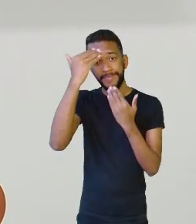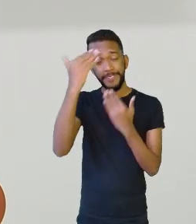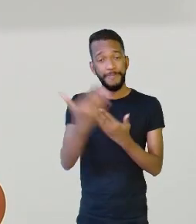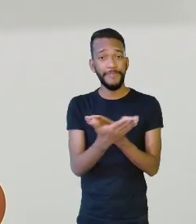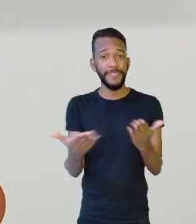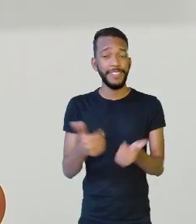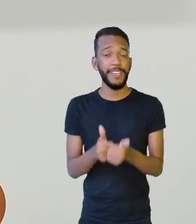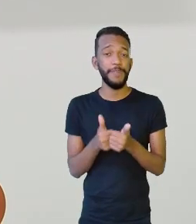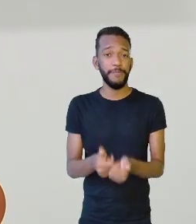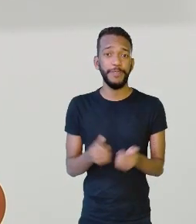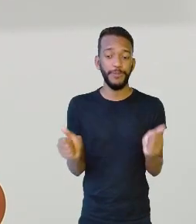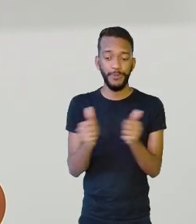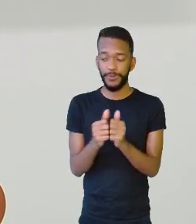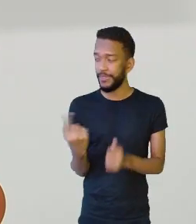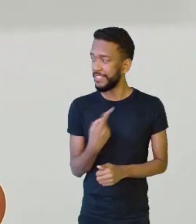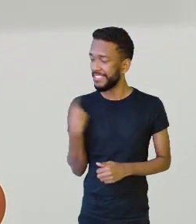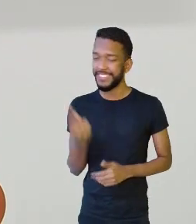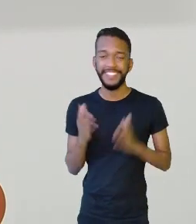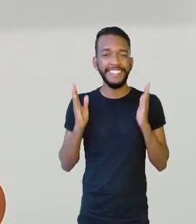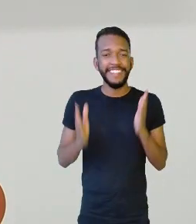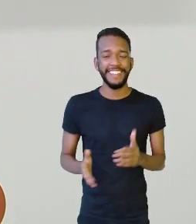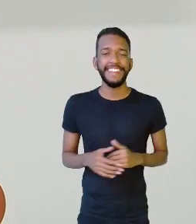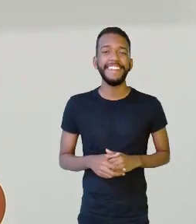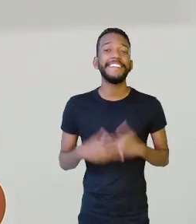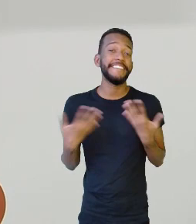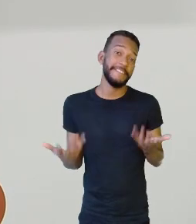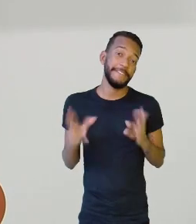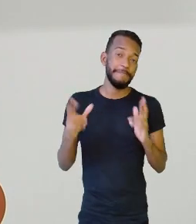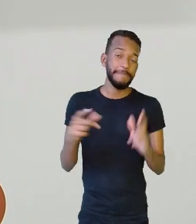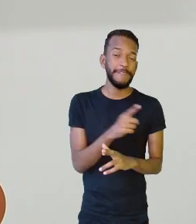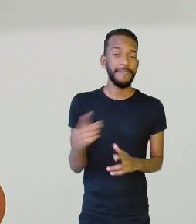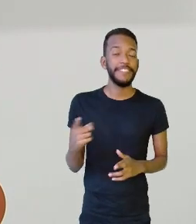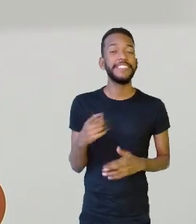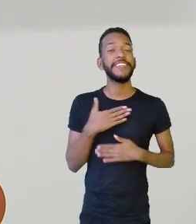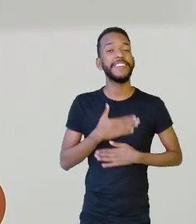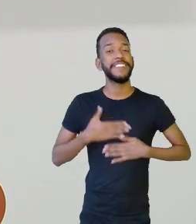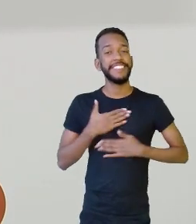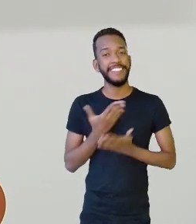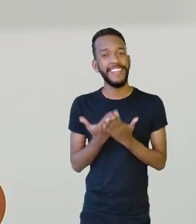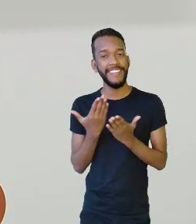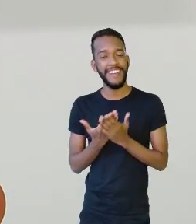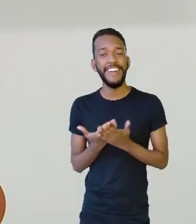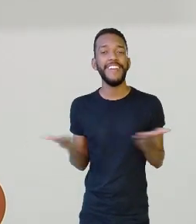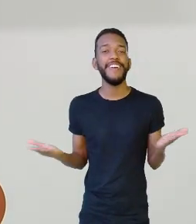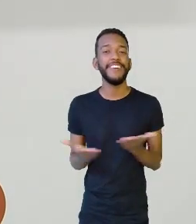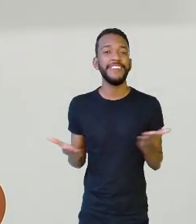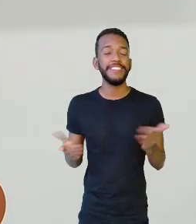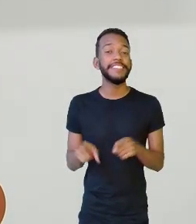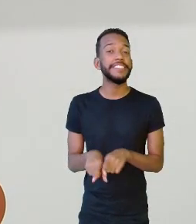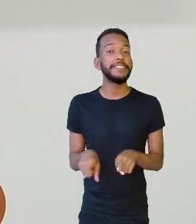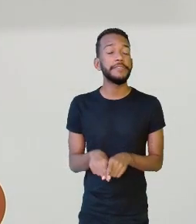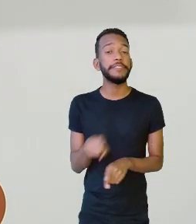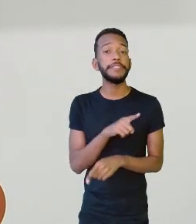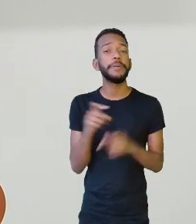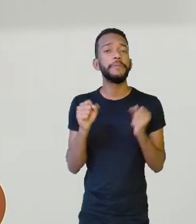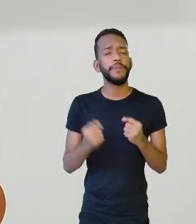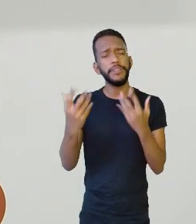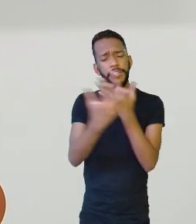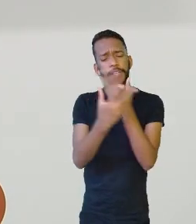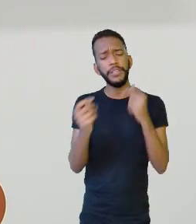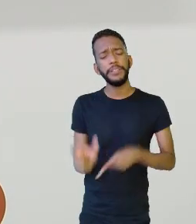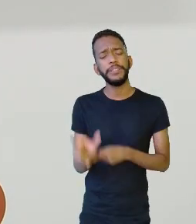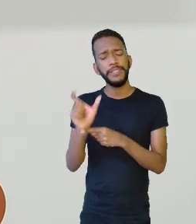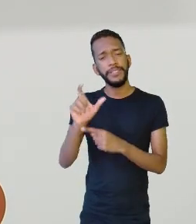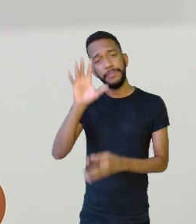pela companhia de vocês, tá bom? Espero que vocês tenham gostado da nossa aula de hoje e que vocês possam esquecer essa